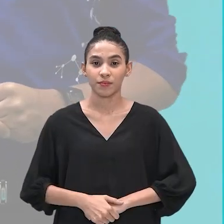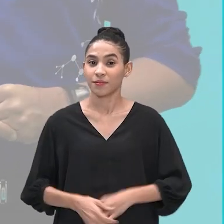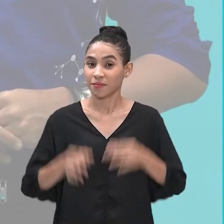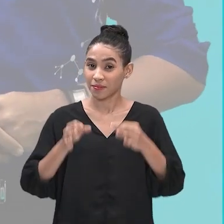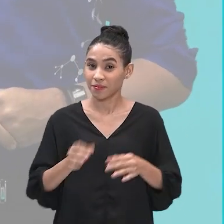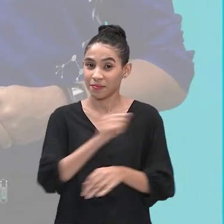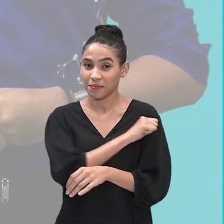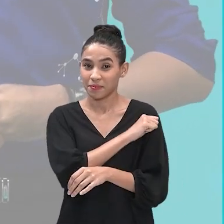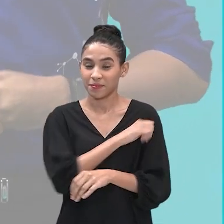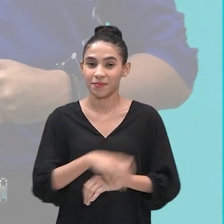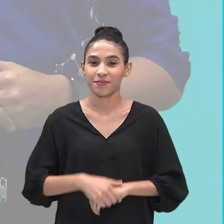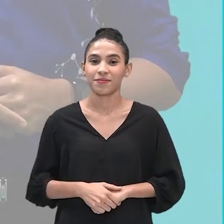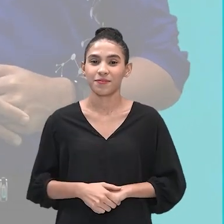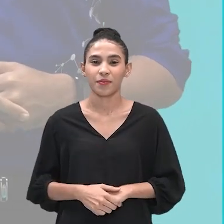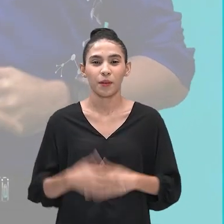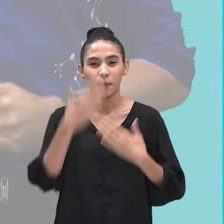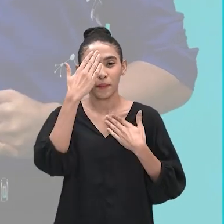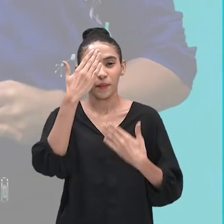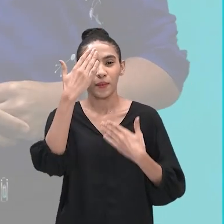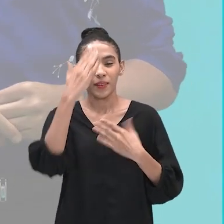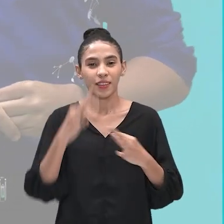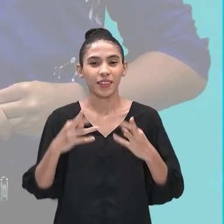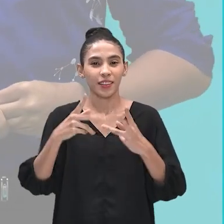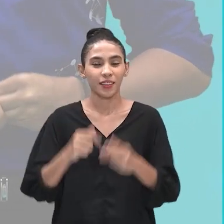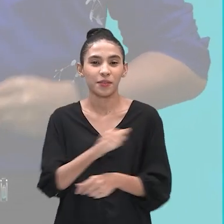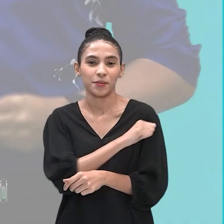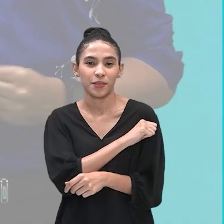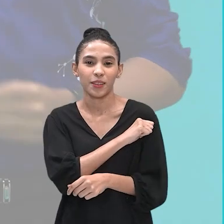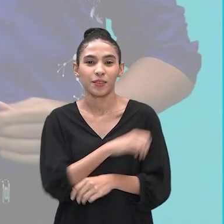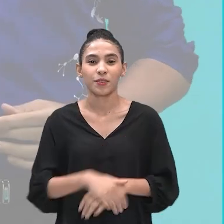Muito obrigado a todos vocês e a gente